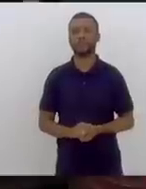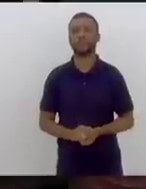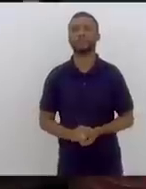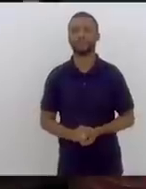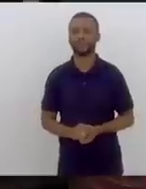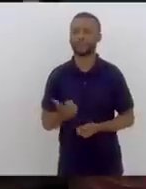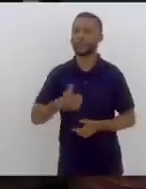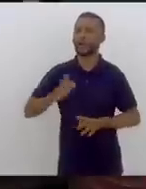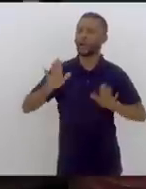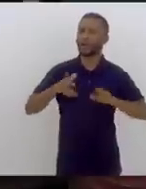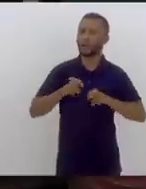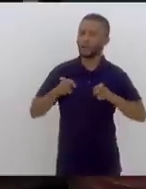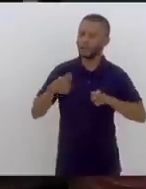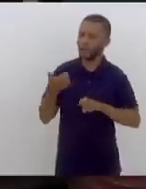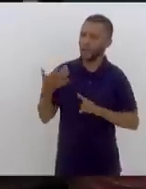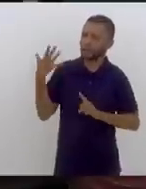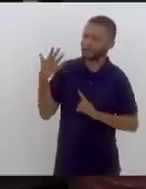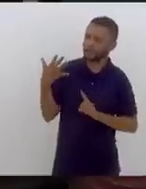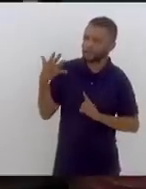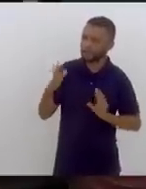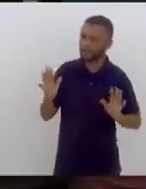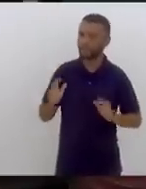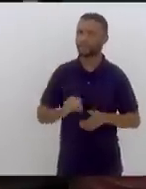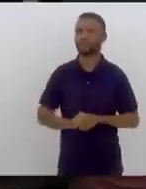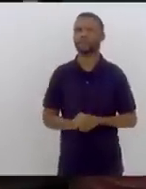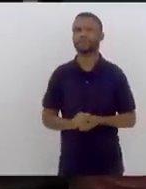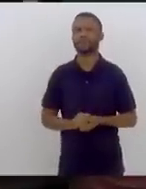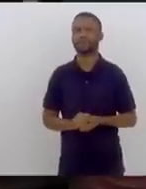mas alguém da mesa que usa a palavra